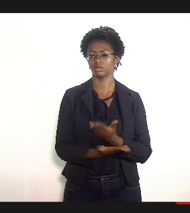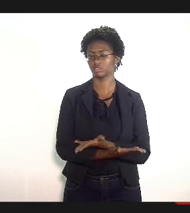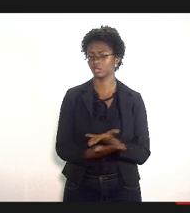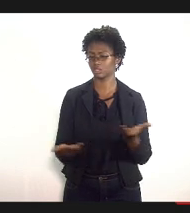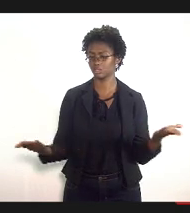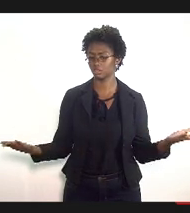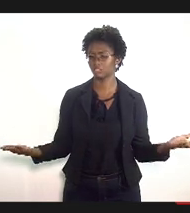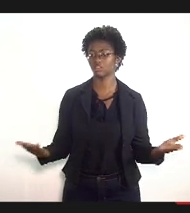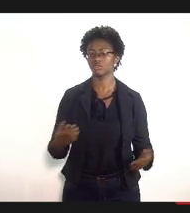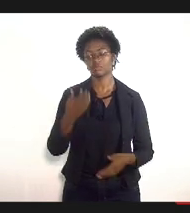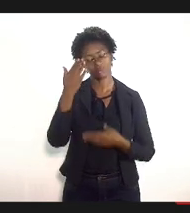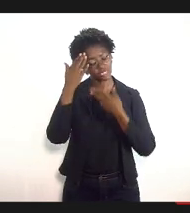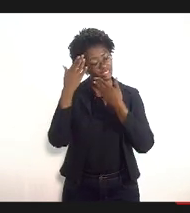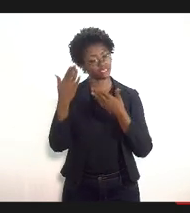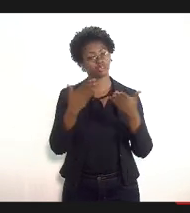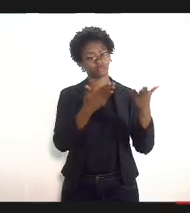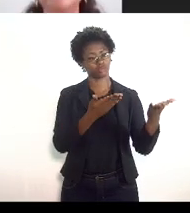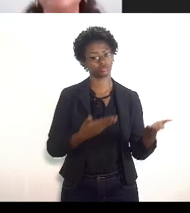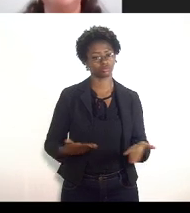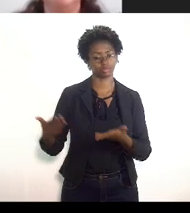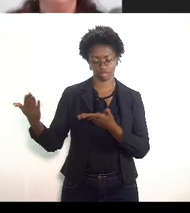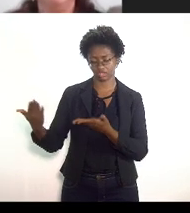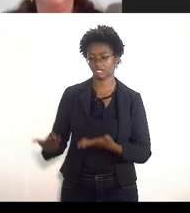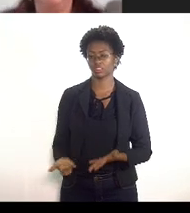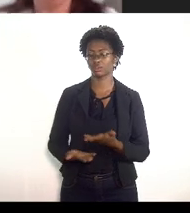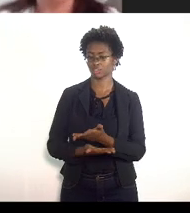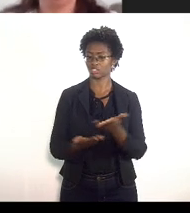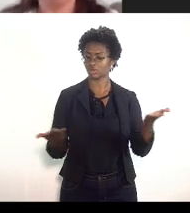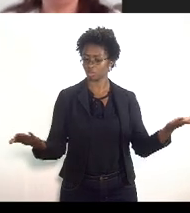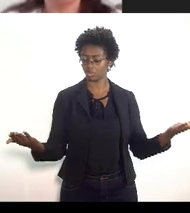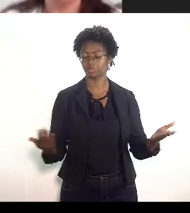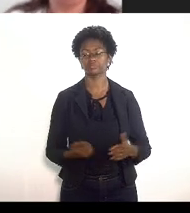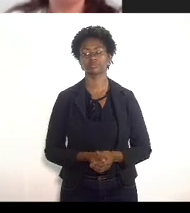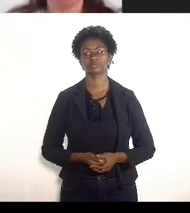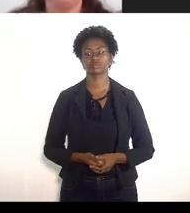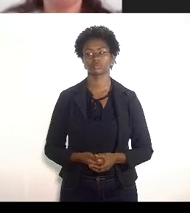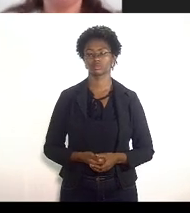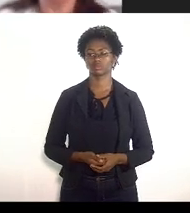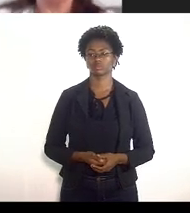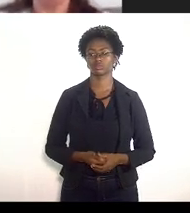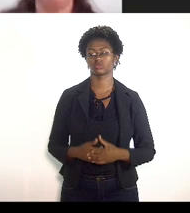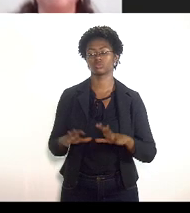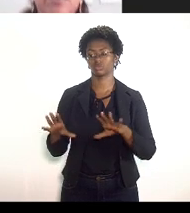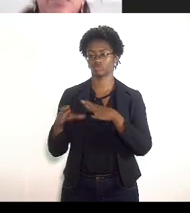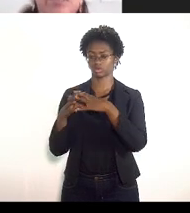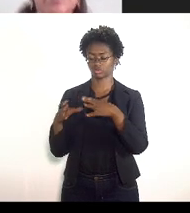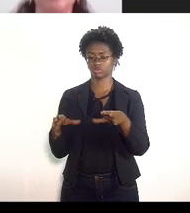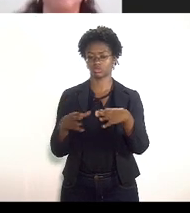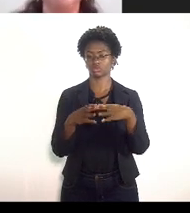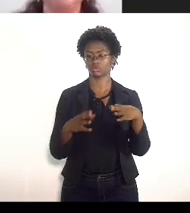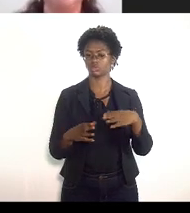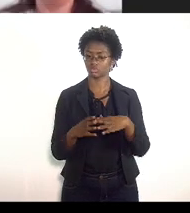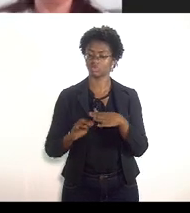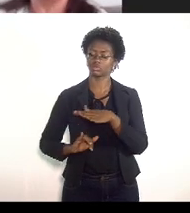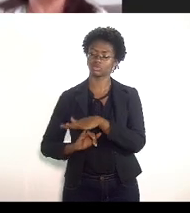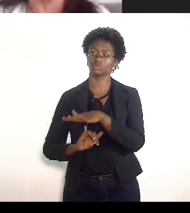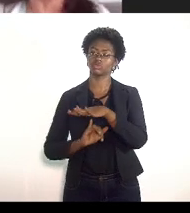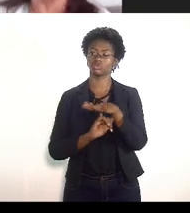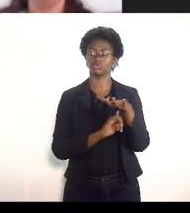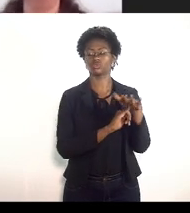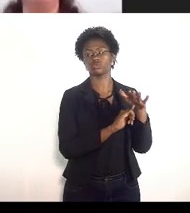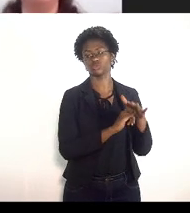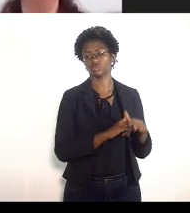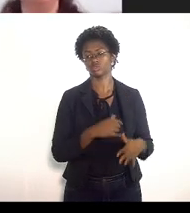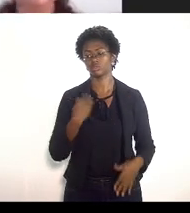convite, aos demais parlamentares, as entidades que estão presentes nessa